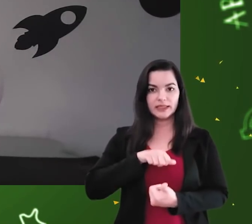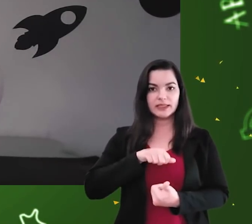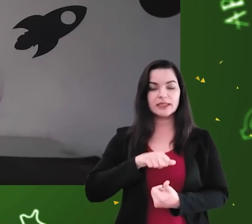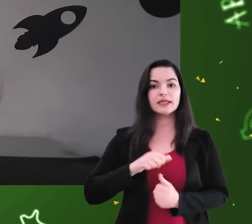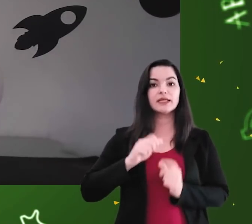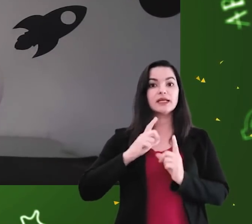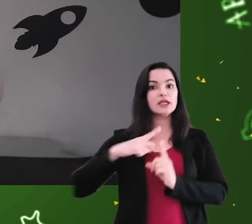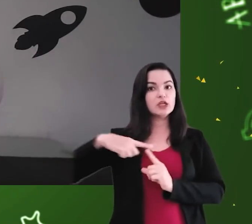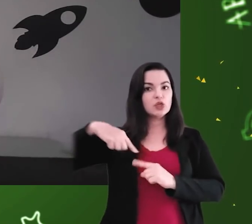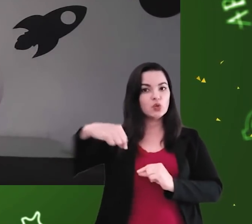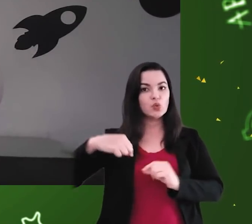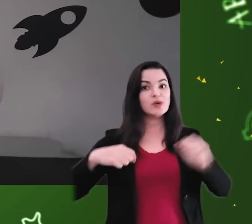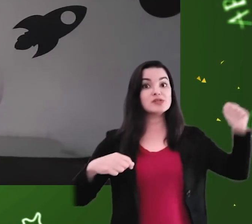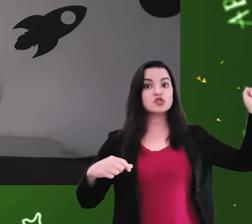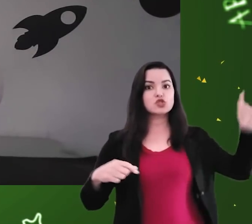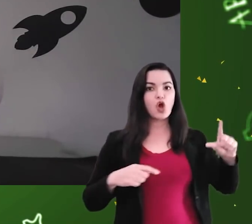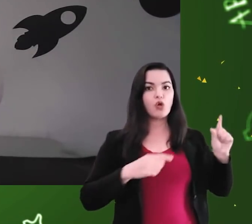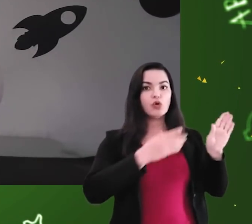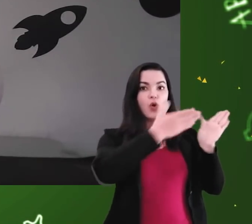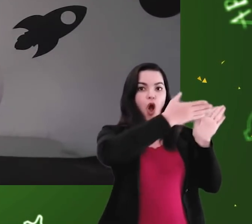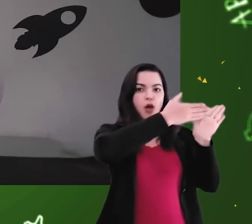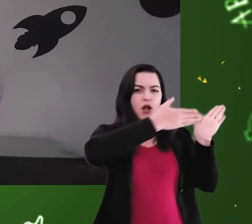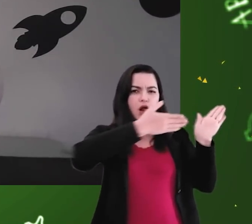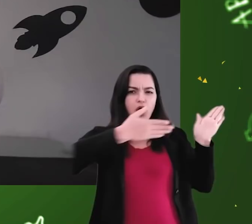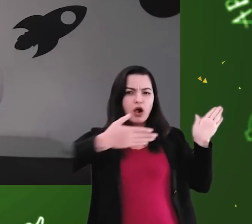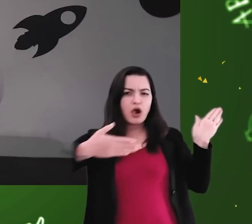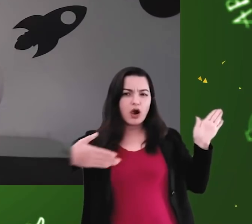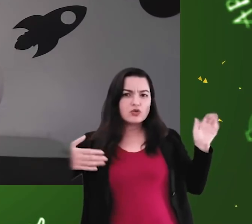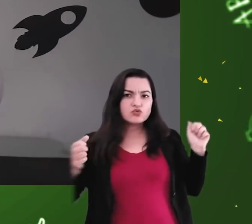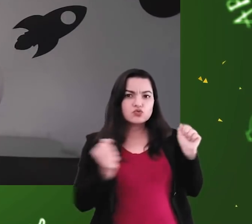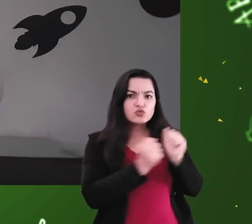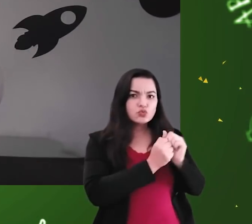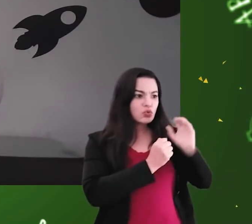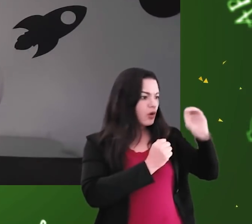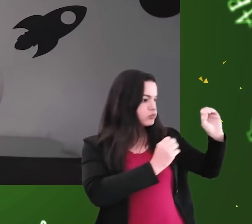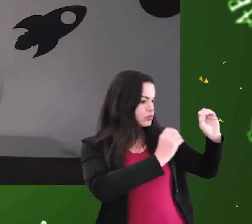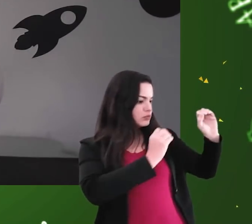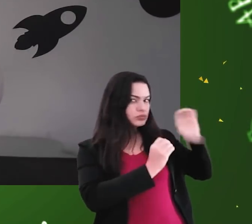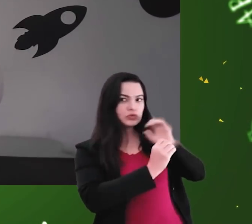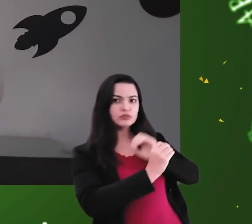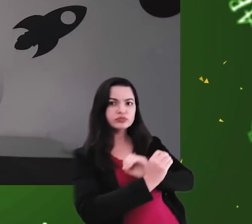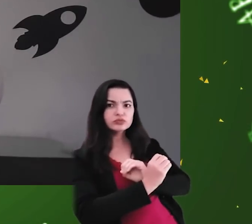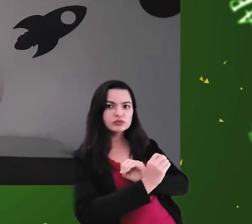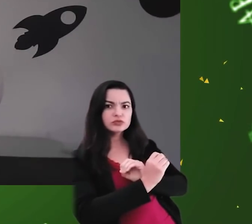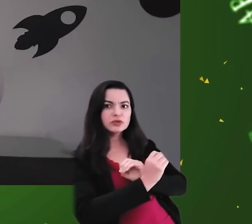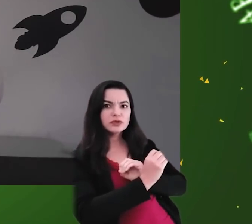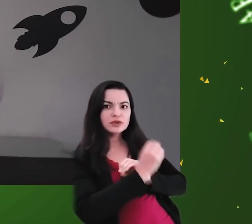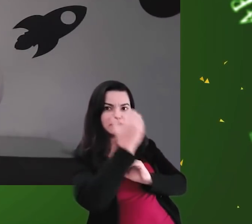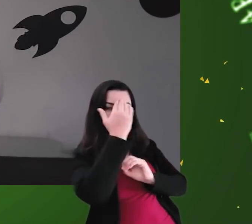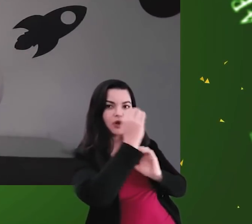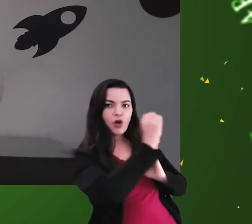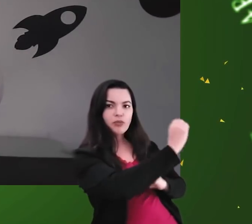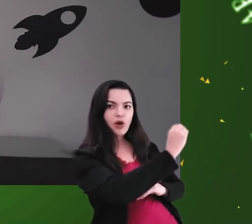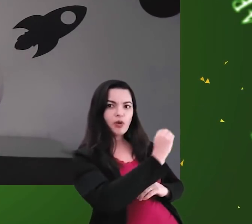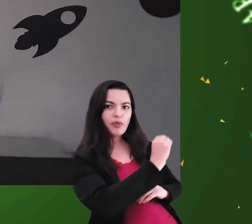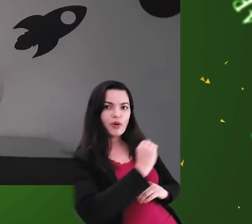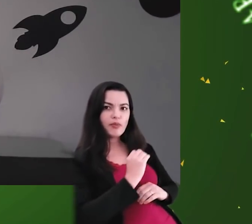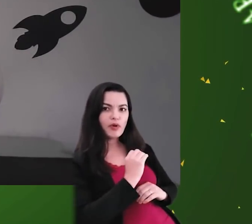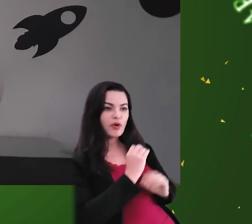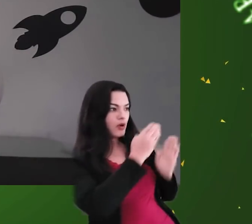Terra, a Lua e o Sol. Essa é uma das possibilidades. O planeta Terra está